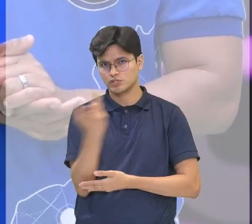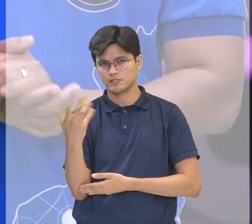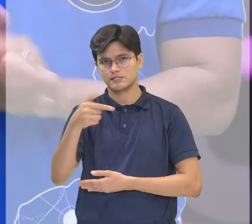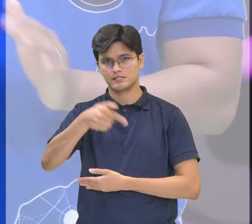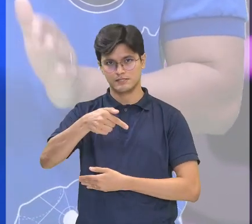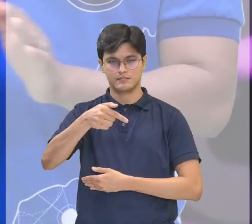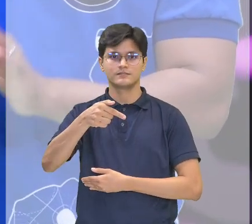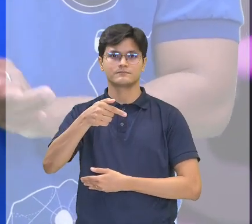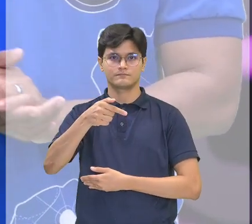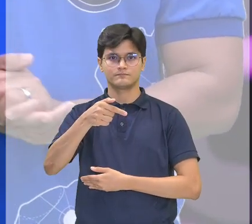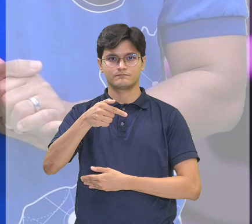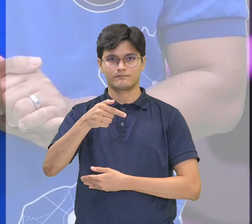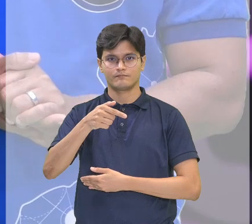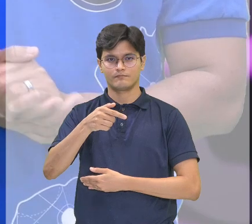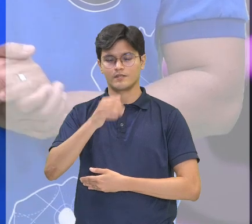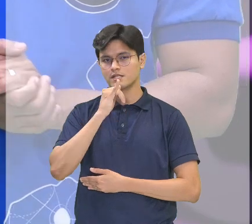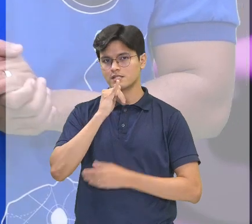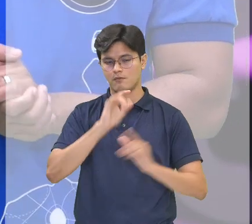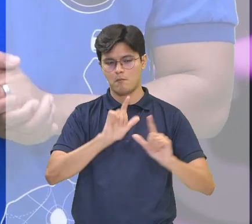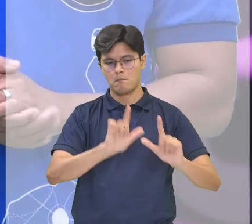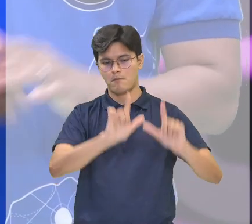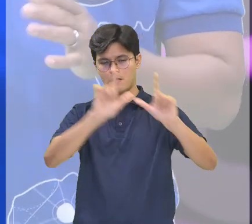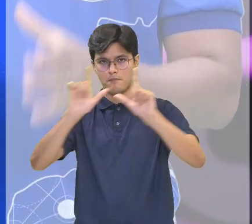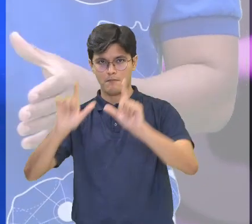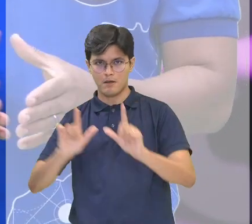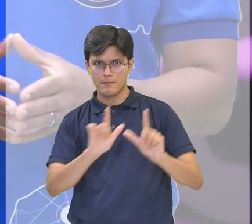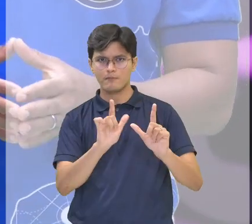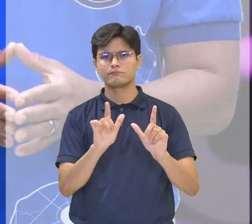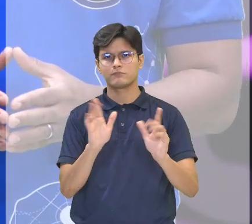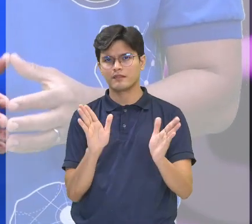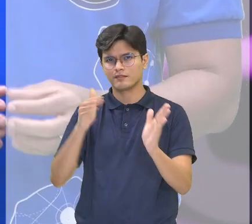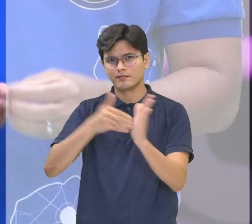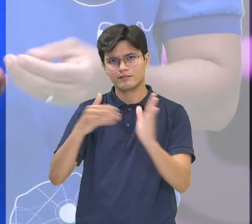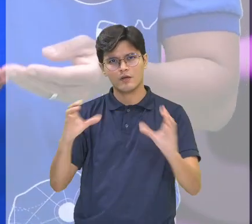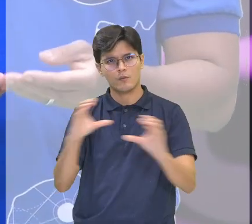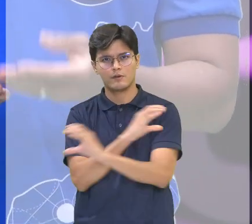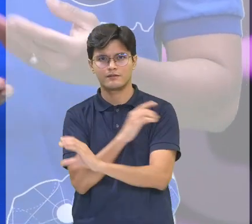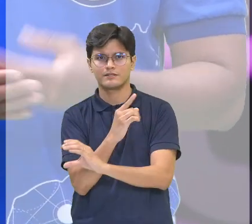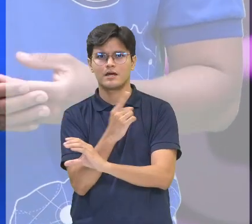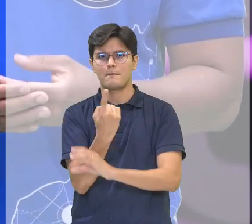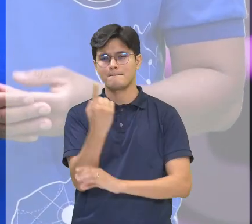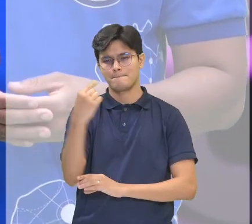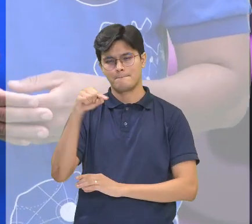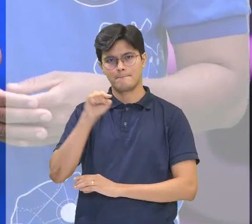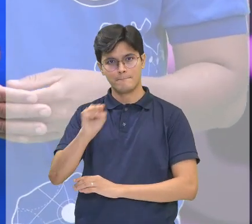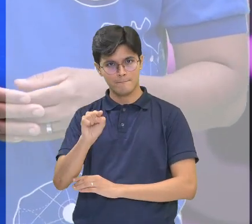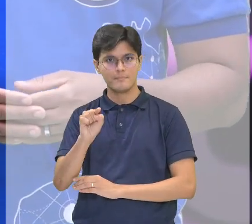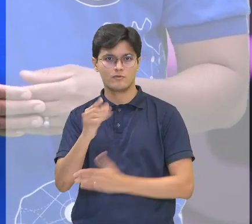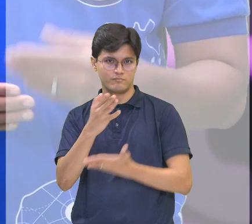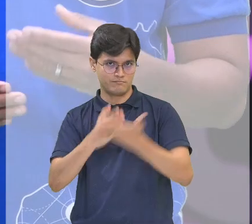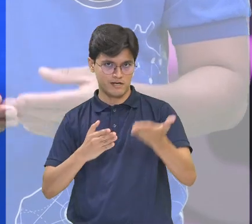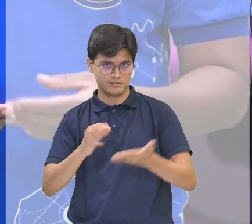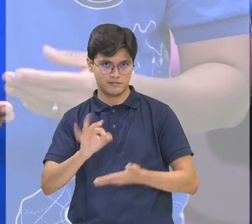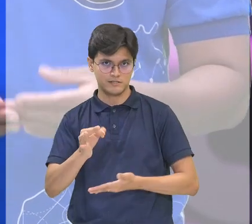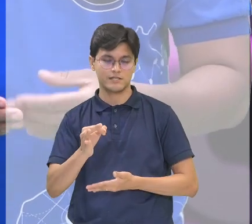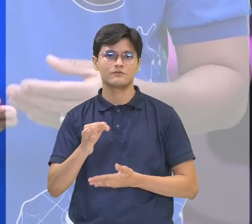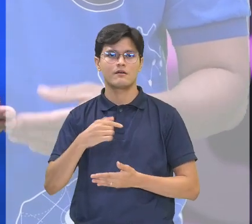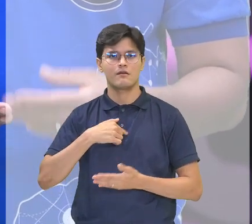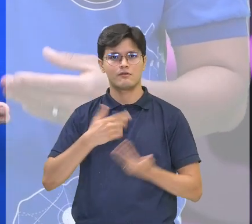as placas de 10, né? Até completar 1000 pedaços. Desses 1000 pedaços, eu vou pegar 7. Então, vai ficar